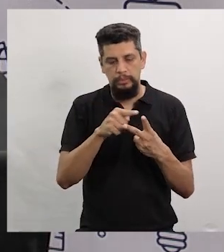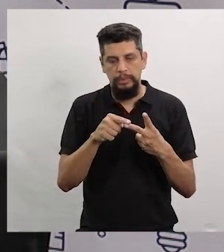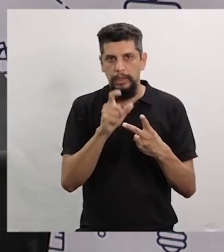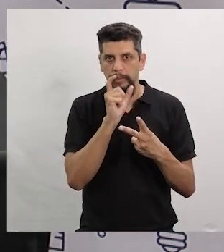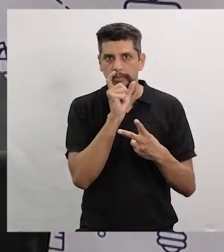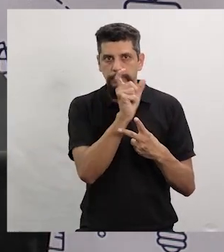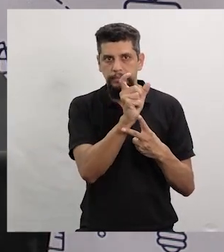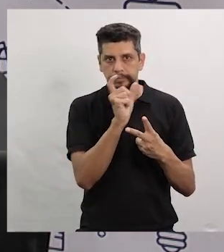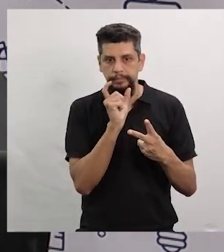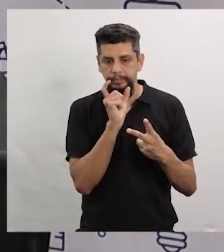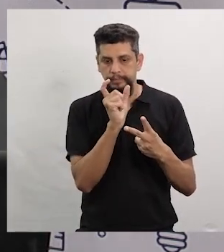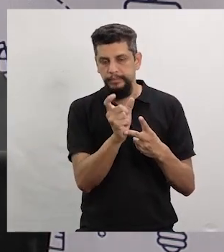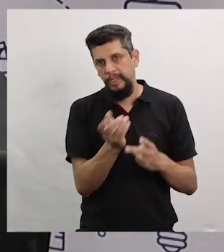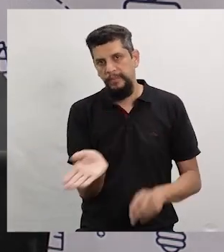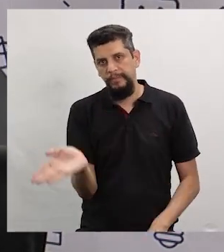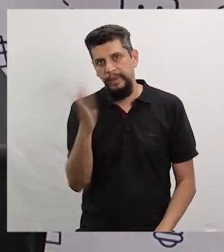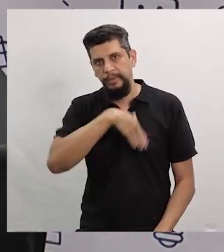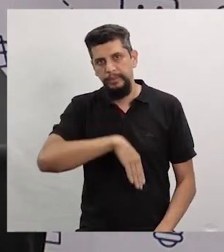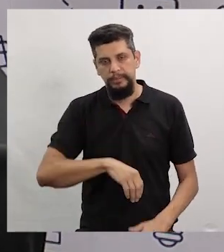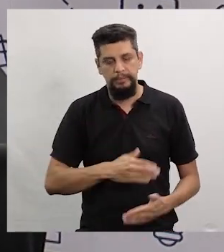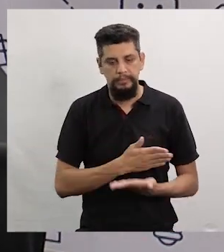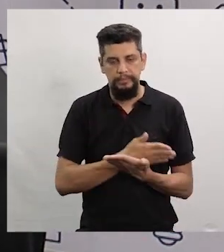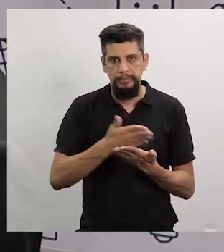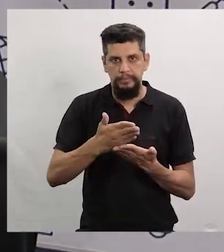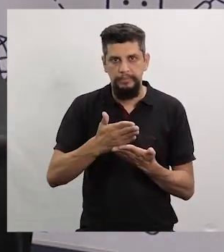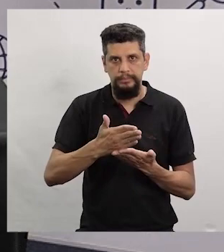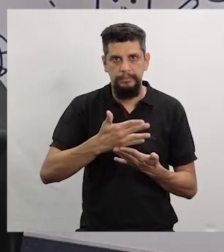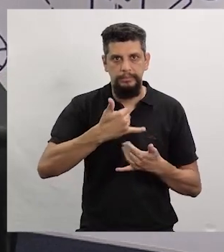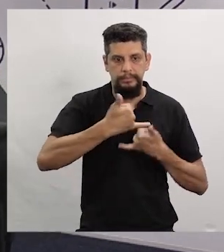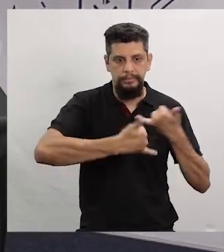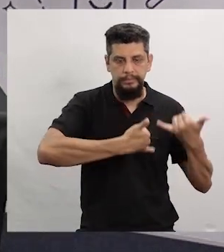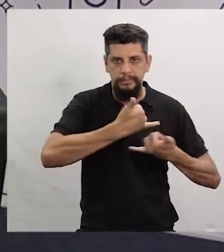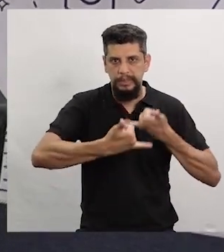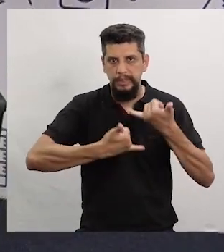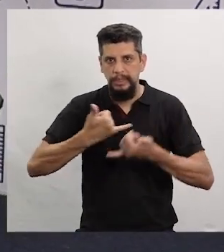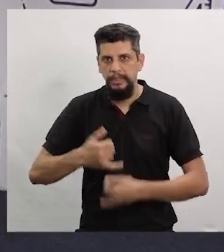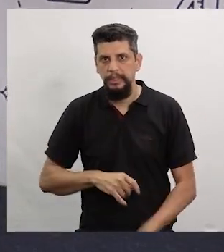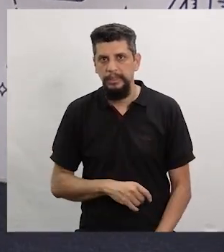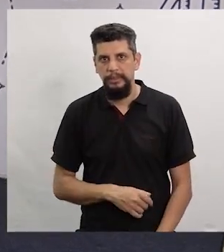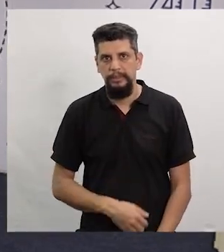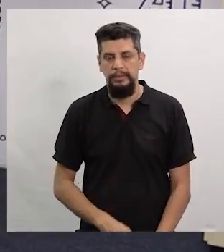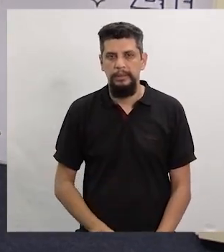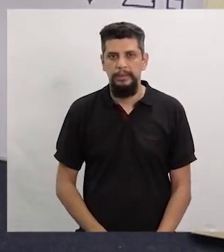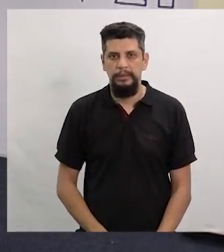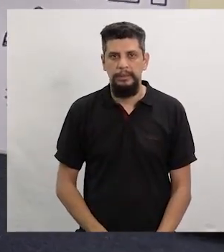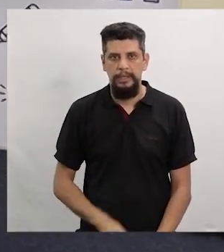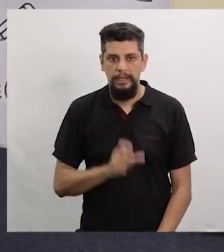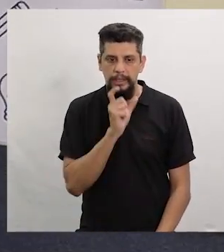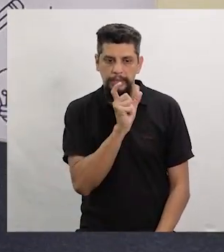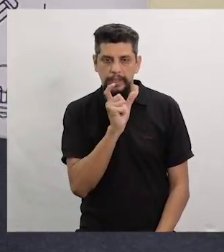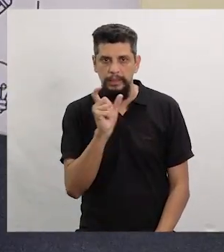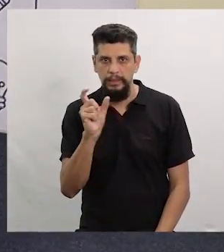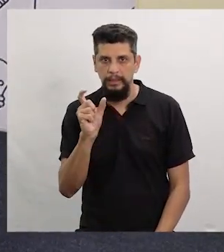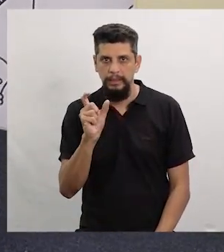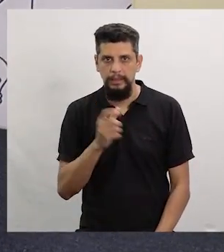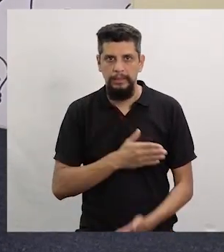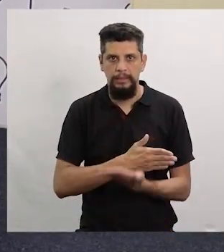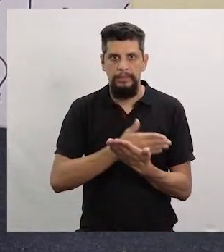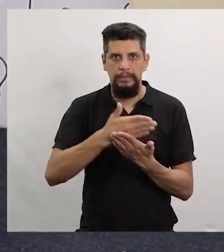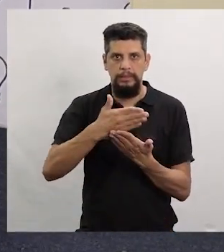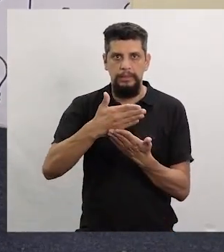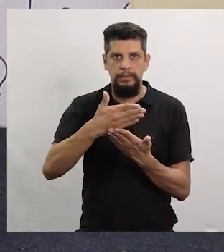formar duas palavras vamos lá profe vamos começar essas palavras começam com a sílaba